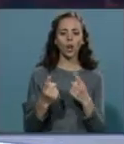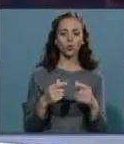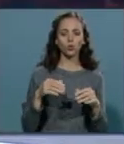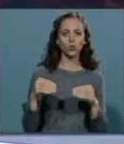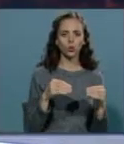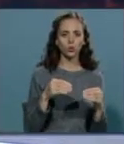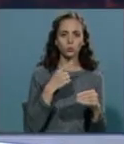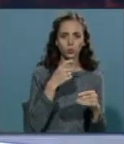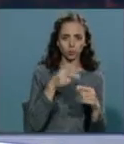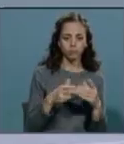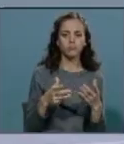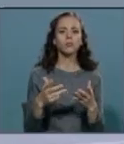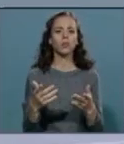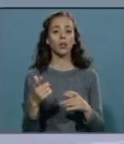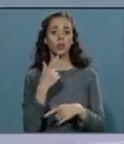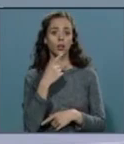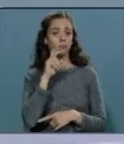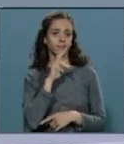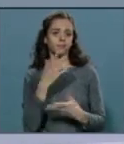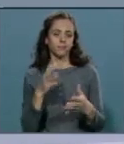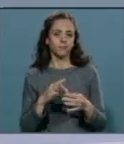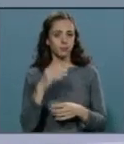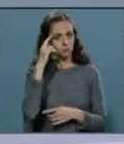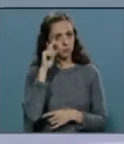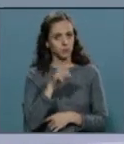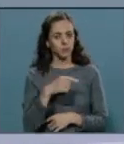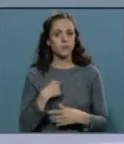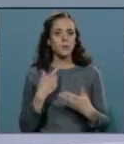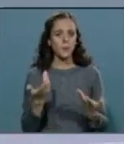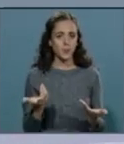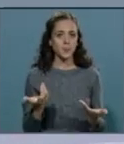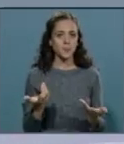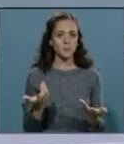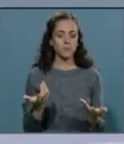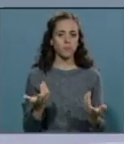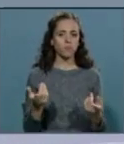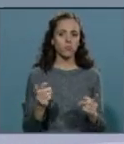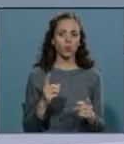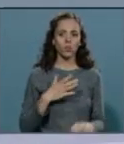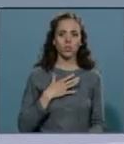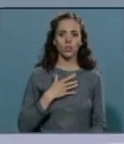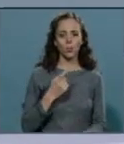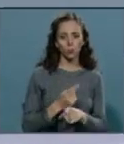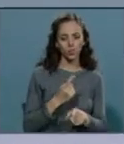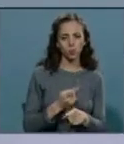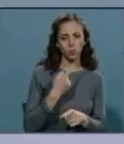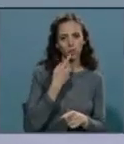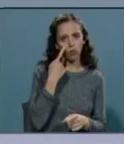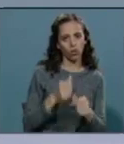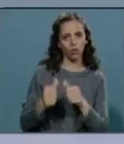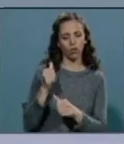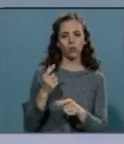usam também aí penso que portanto e não quero voltar ao mesmo mas tem que voltar